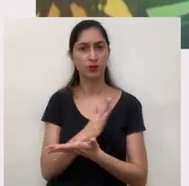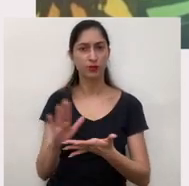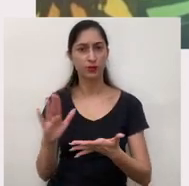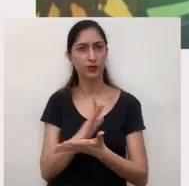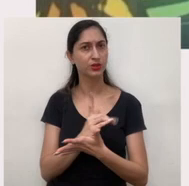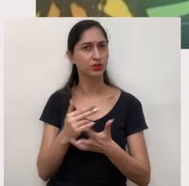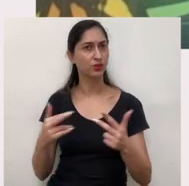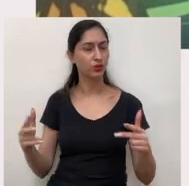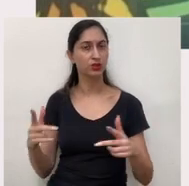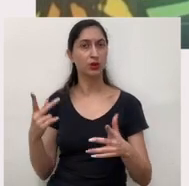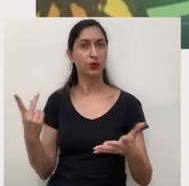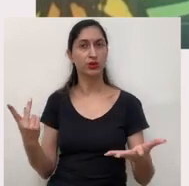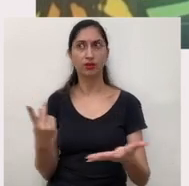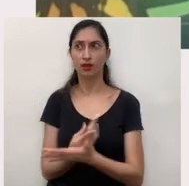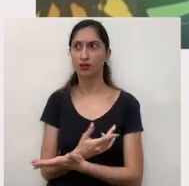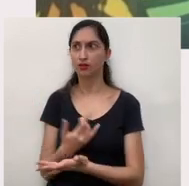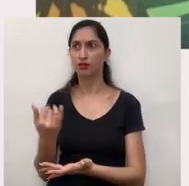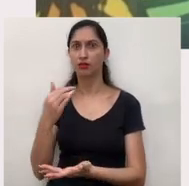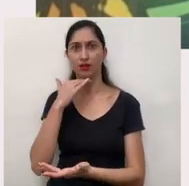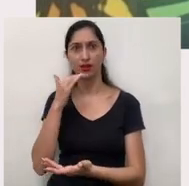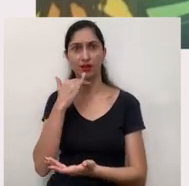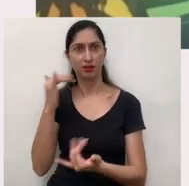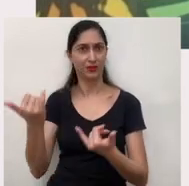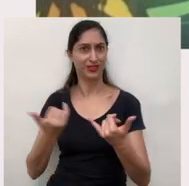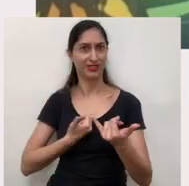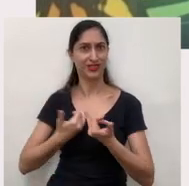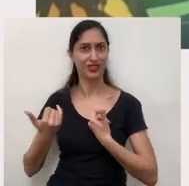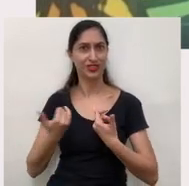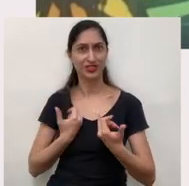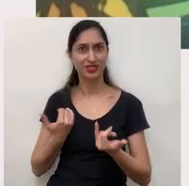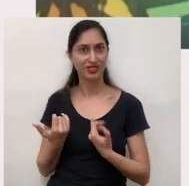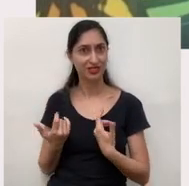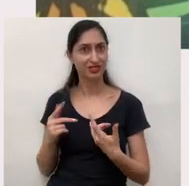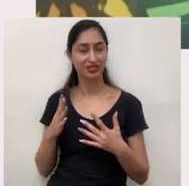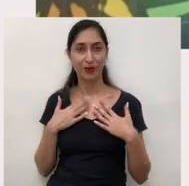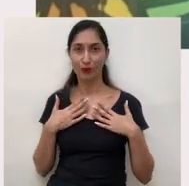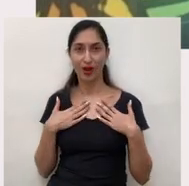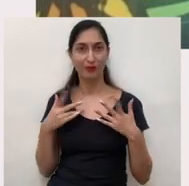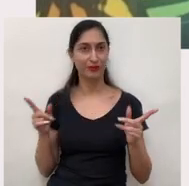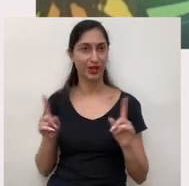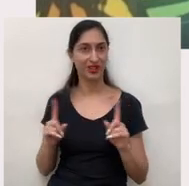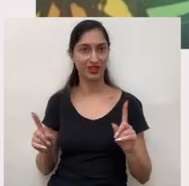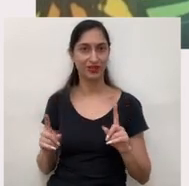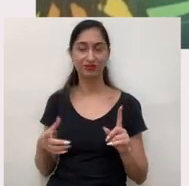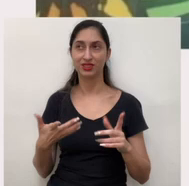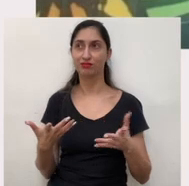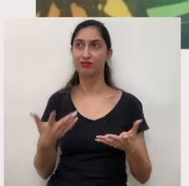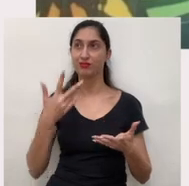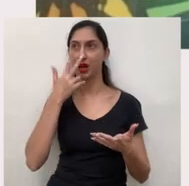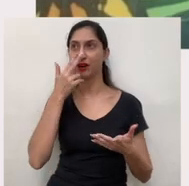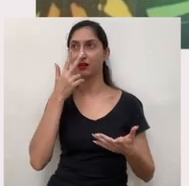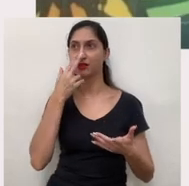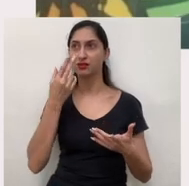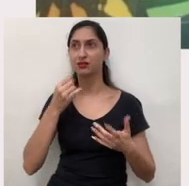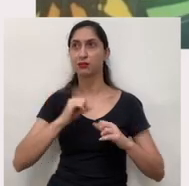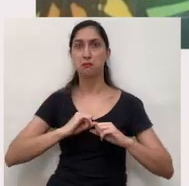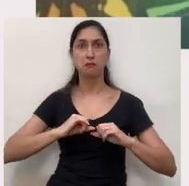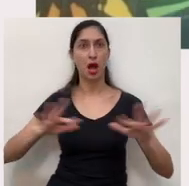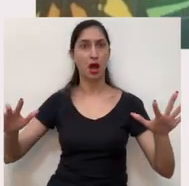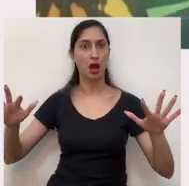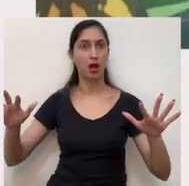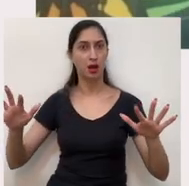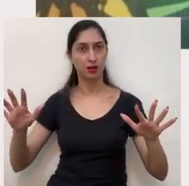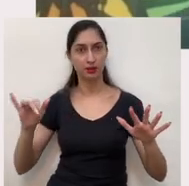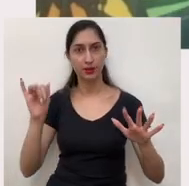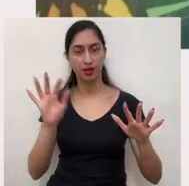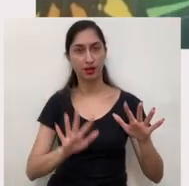me contaram, não deu notícia, assim, claro, porque não é meu, né, assim. Então, essa proliferação, assim, né,